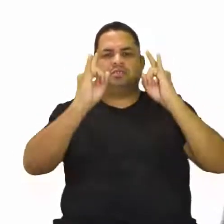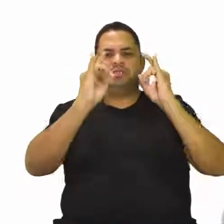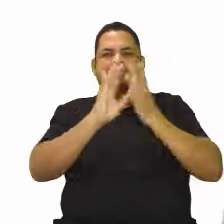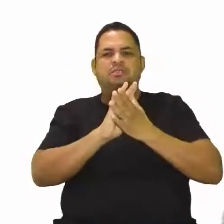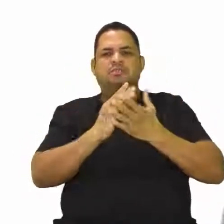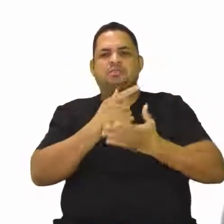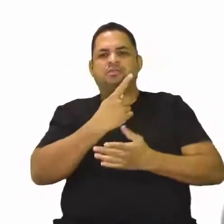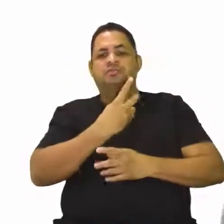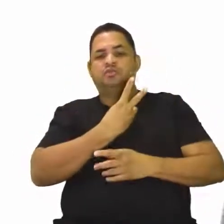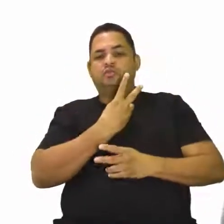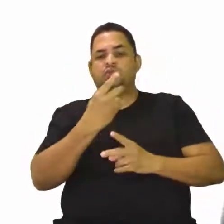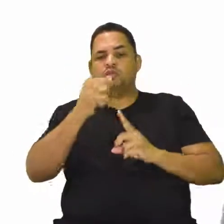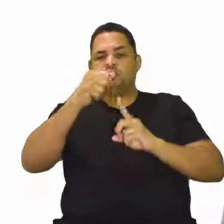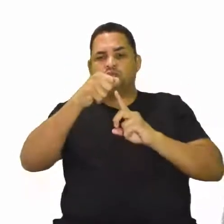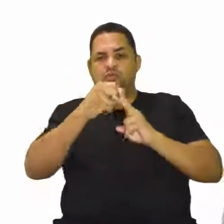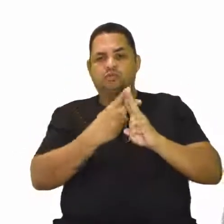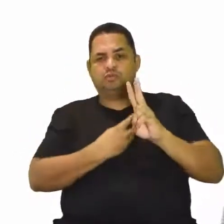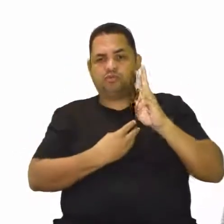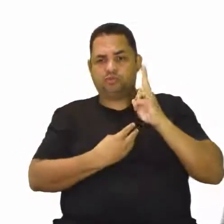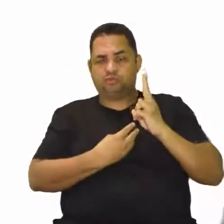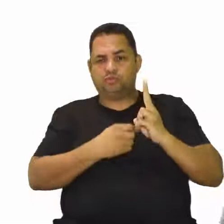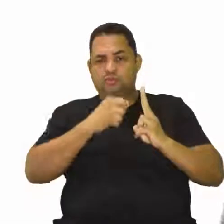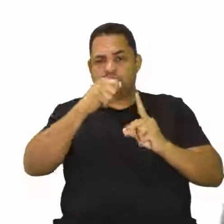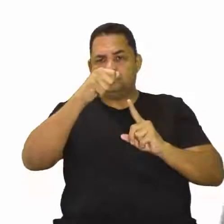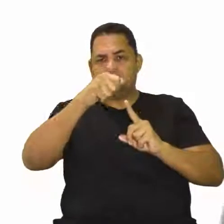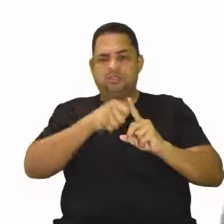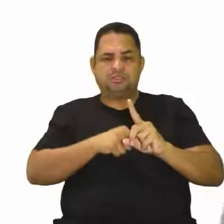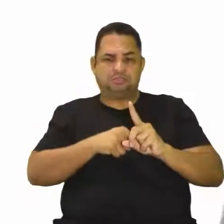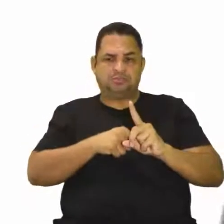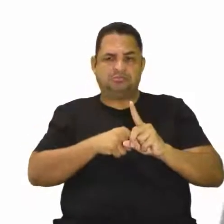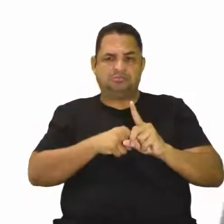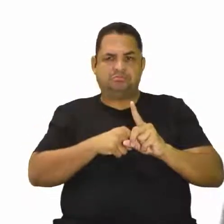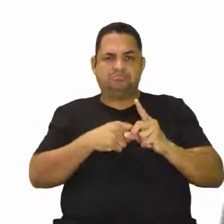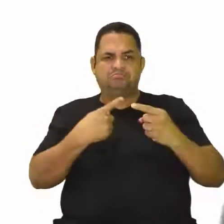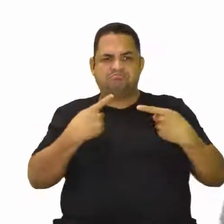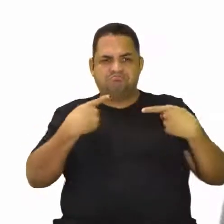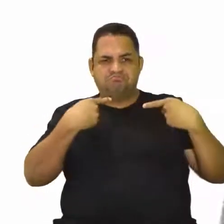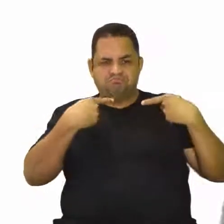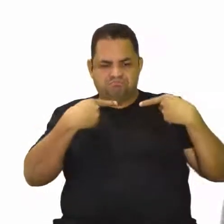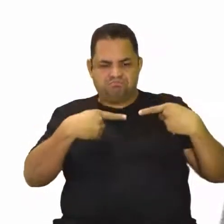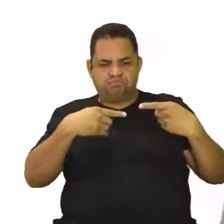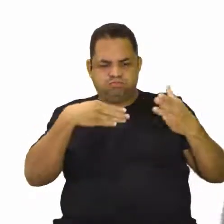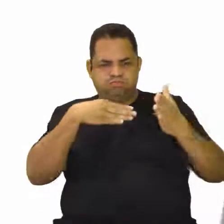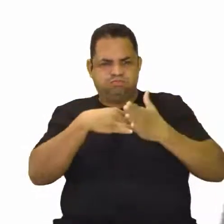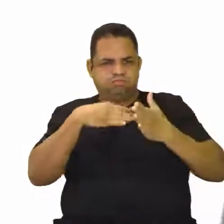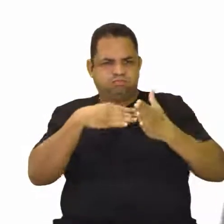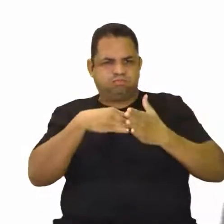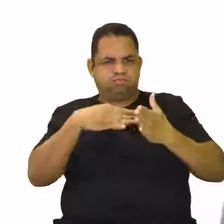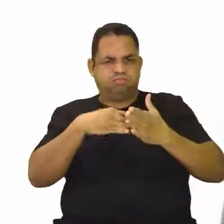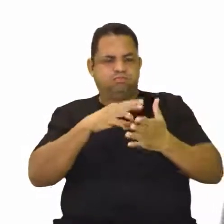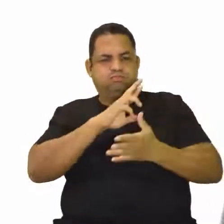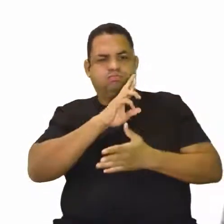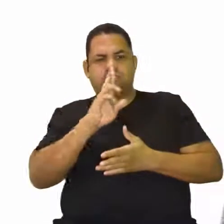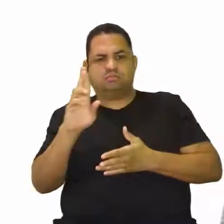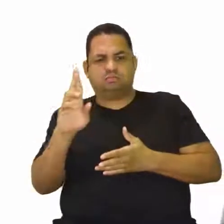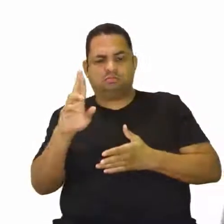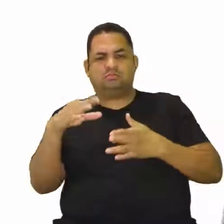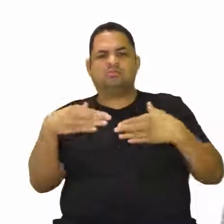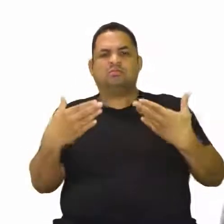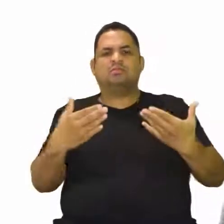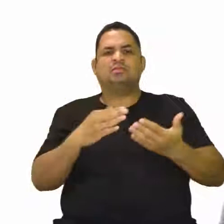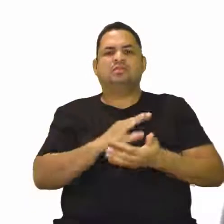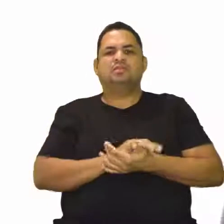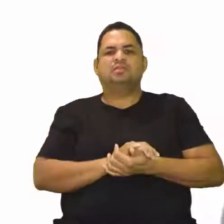foram dois meses senhores é muito tempo 12 meses enfrentando a resistência